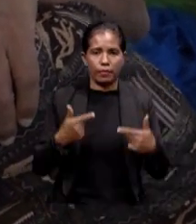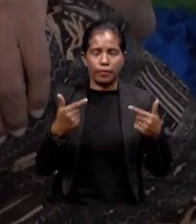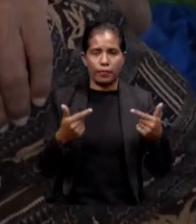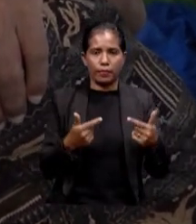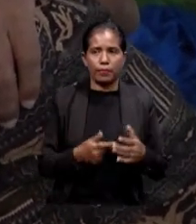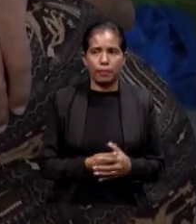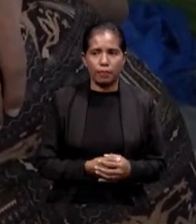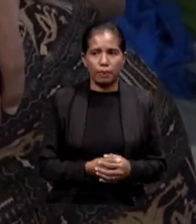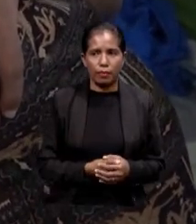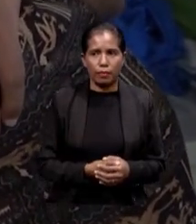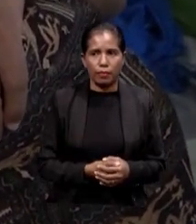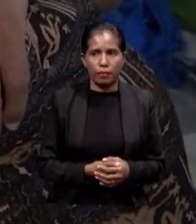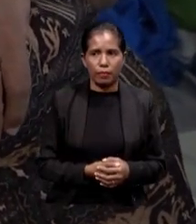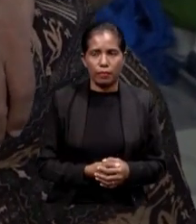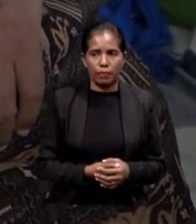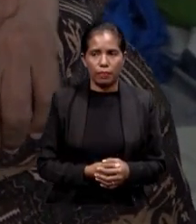Oi.